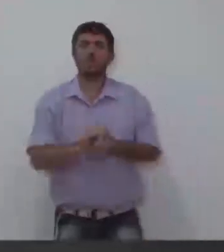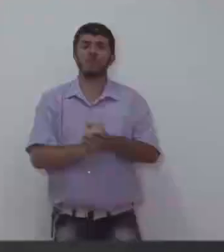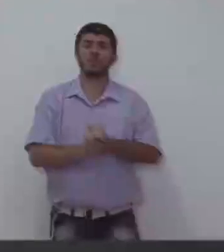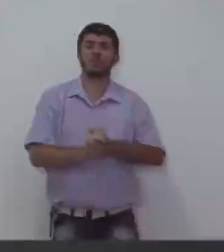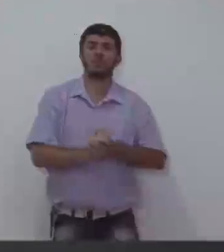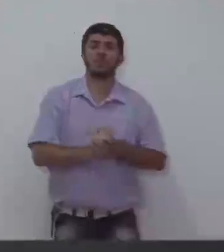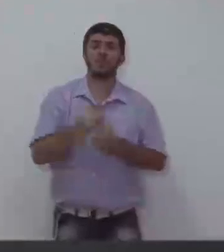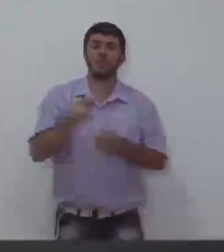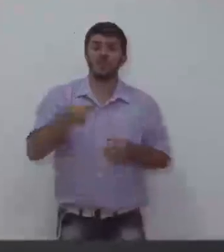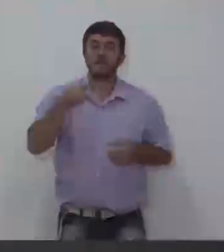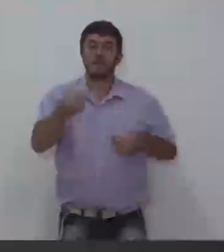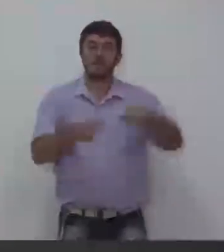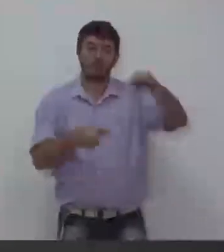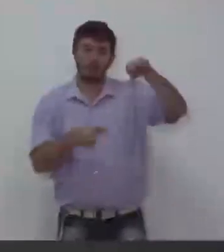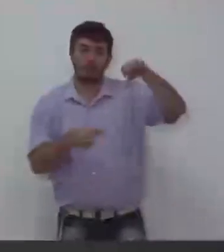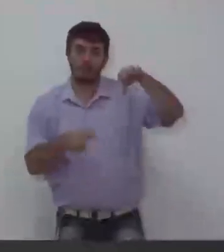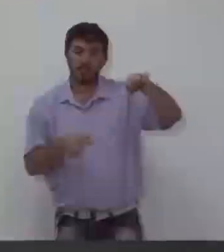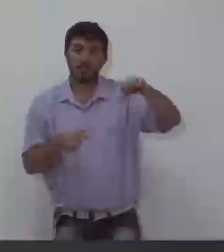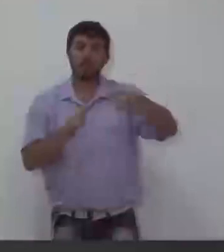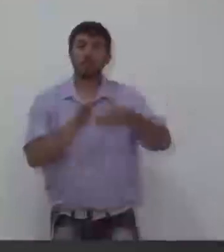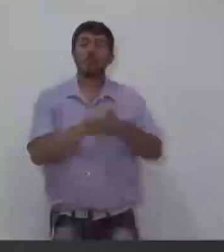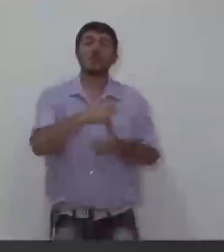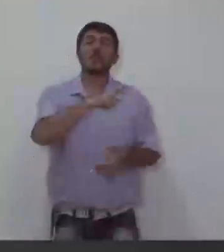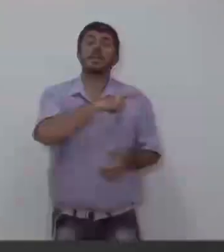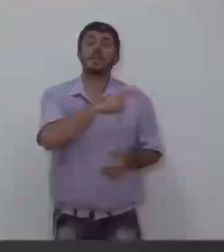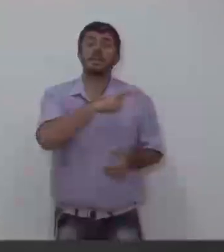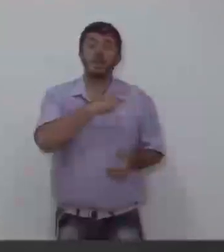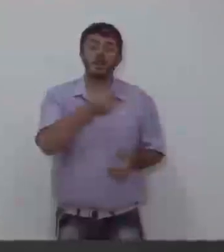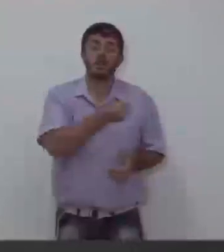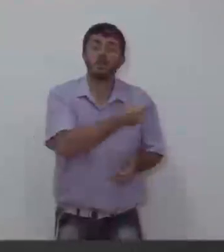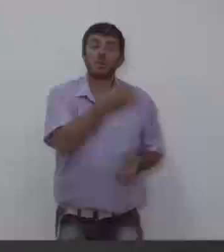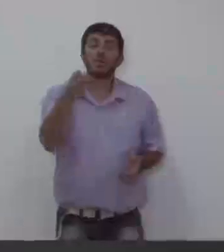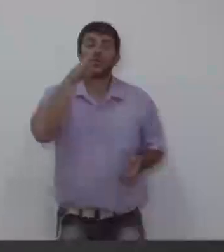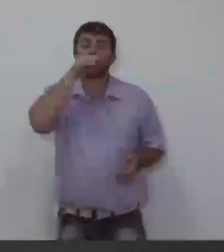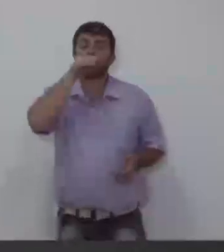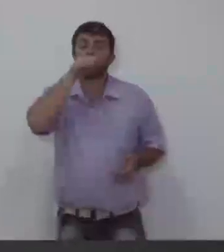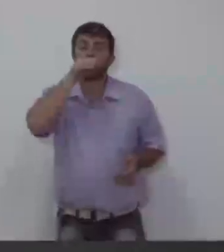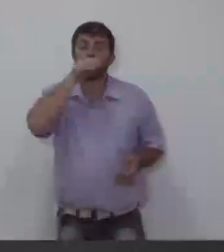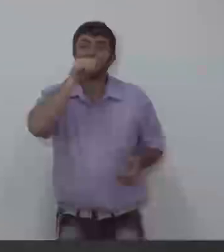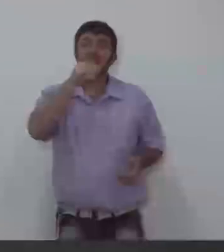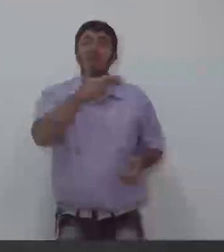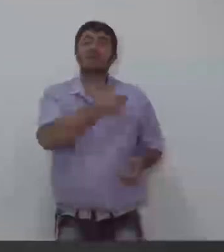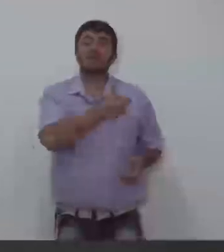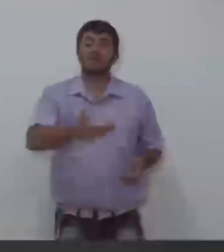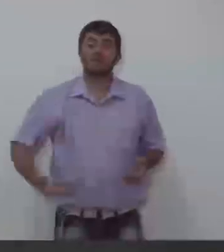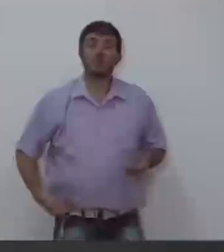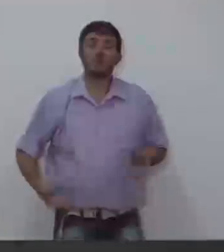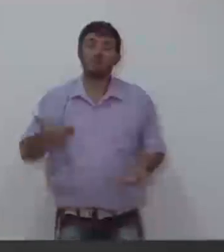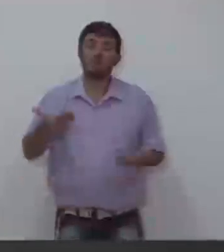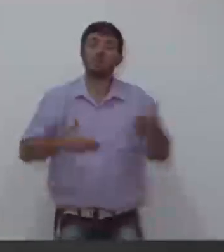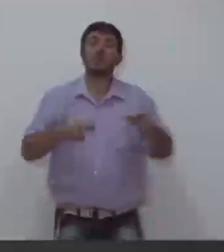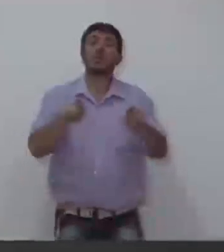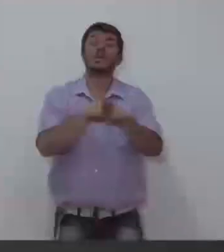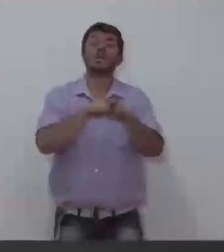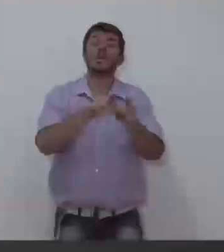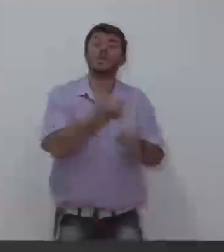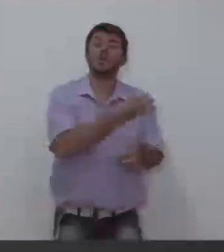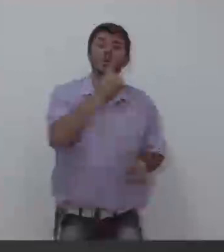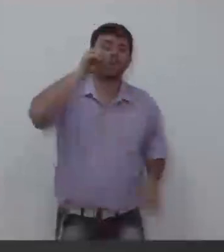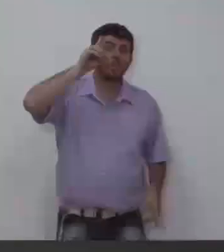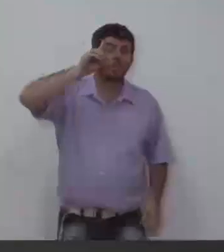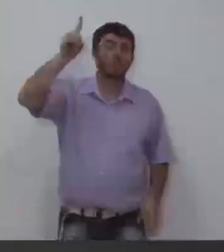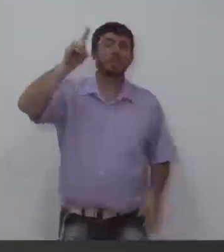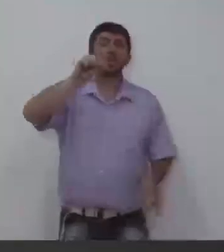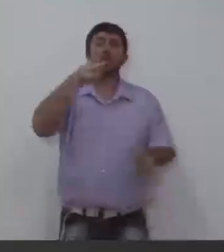esses profissionais constantes no quadro de serviços públicos da Secretaria de Saúde, quantos atendimentos são realizados por dia ou